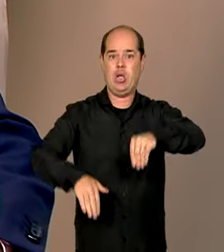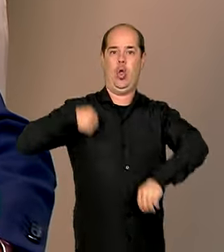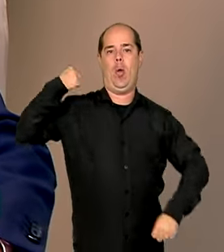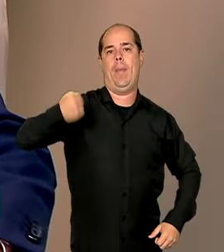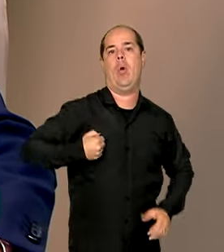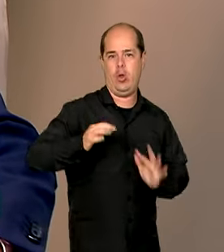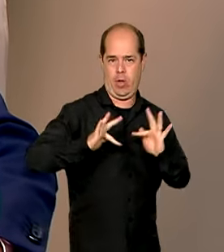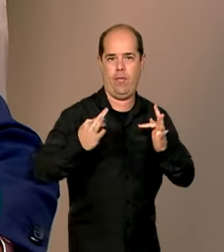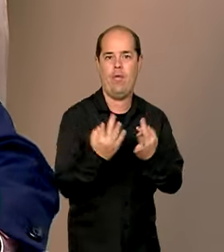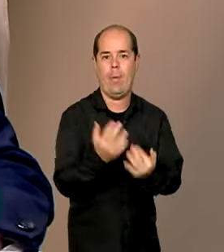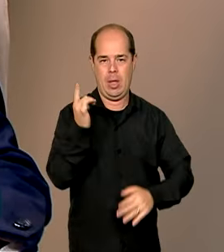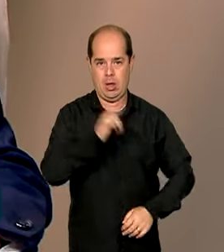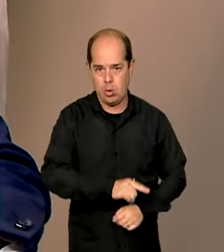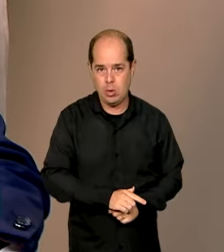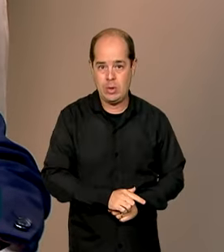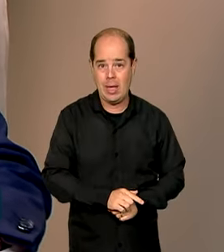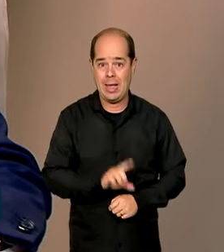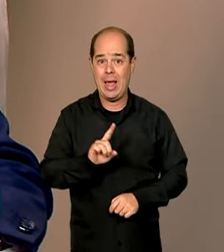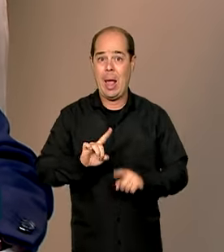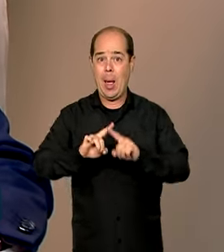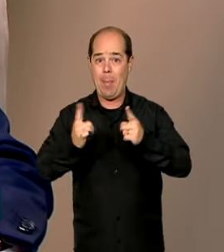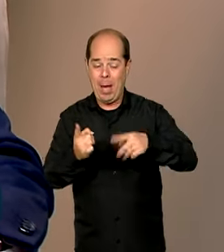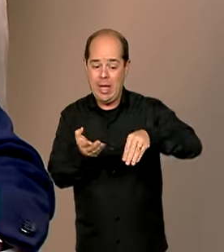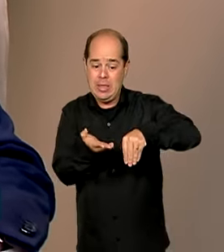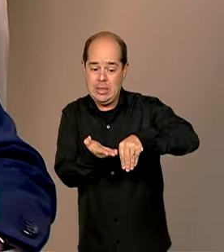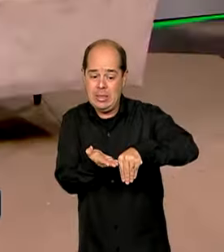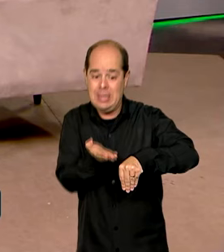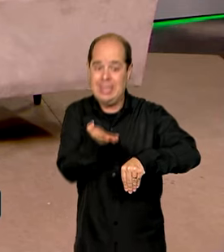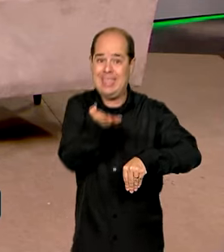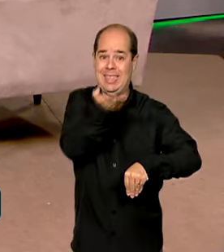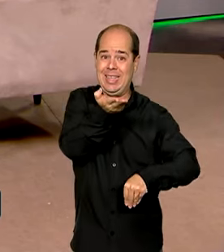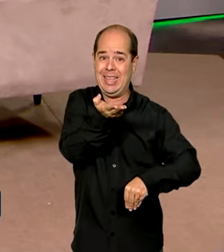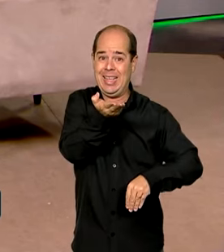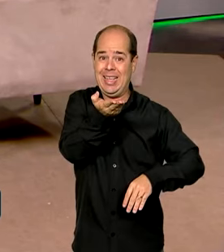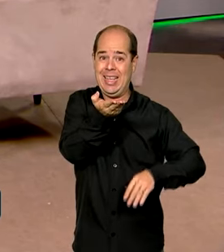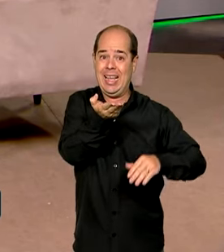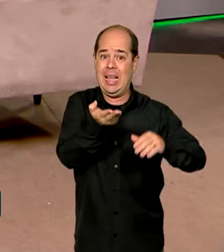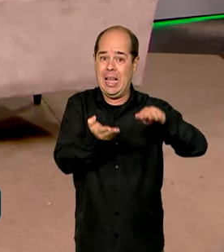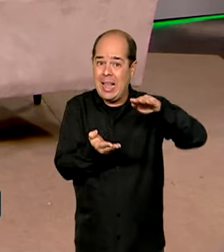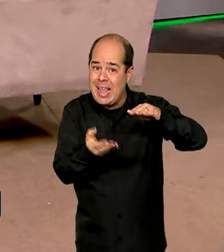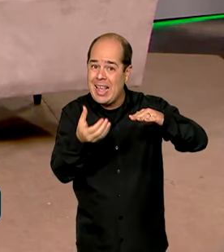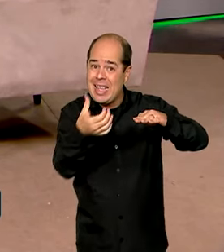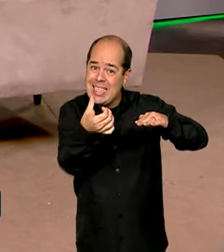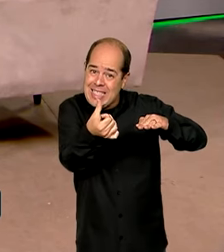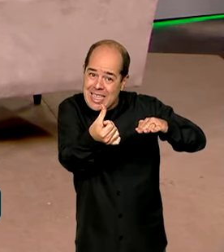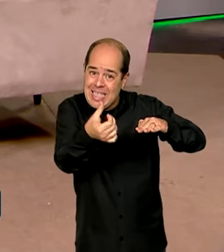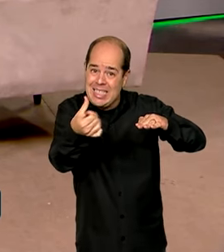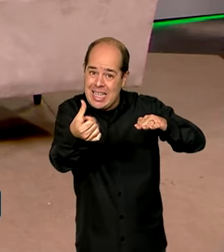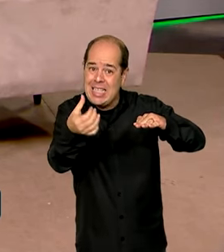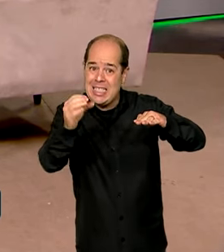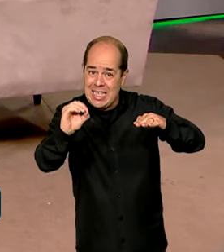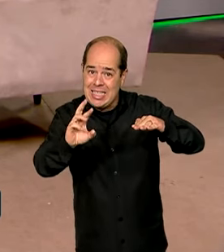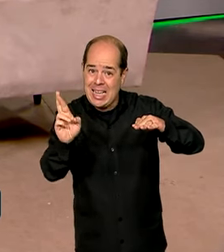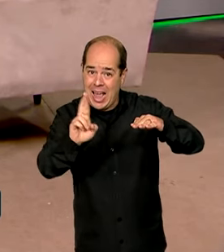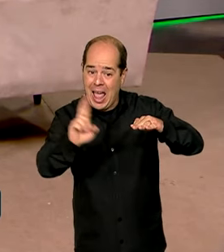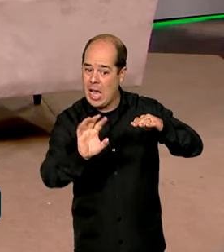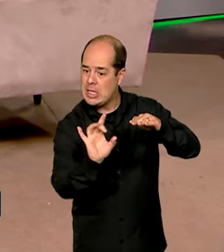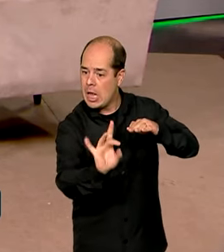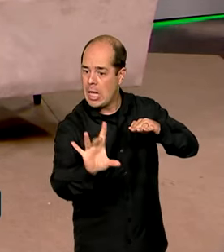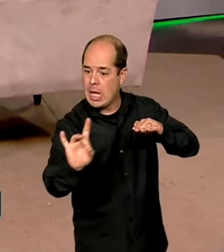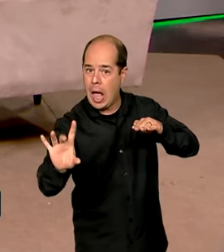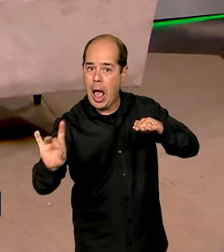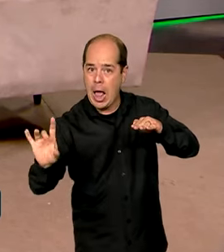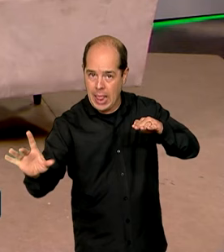sai quando ultrapassa de 660. Tem uma meio faixa. Salário mínimo, tem uma faixa. Então, quando ultrapassa